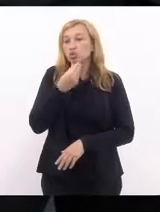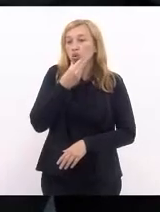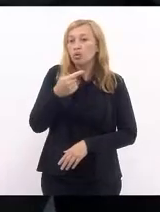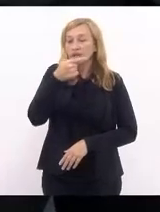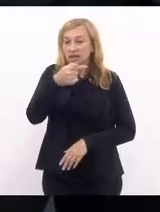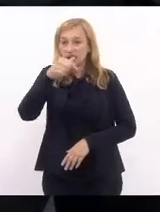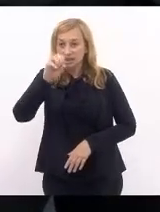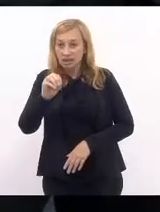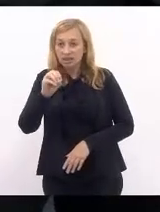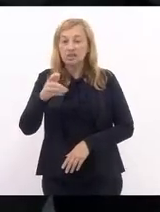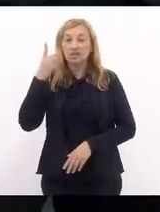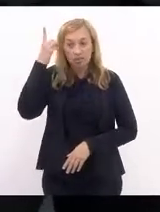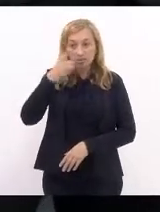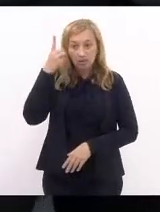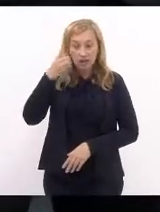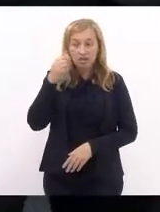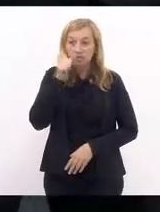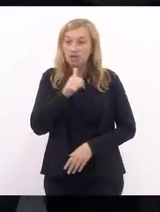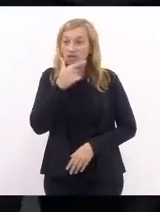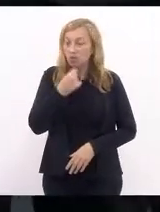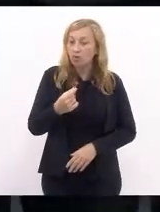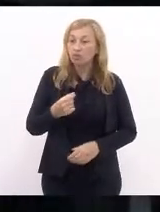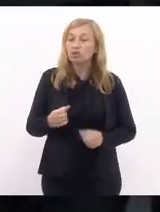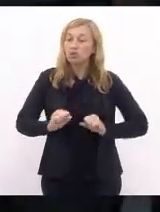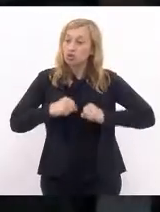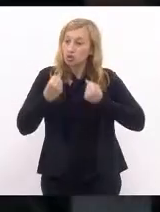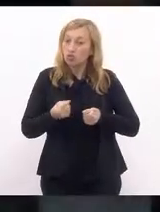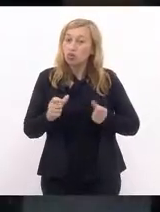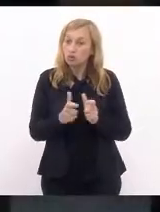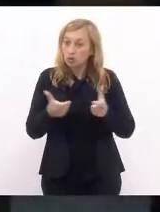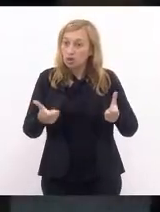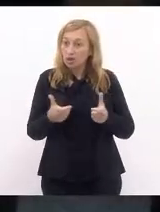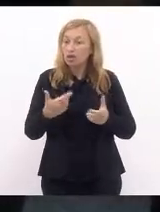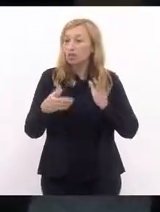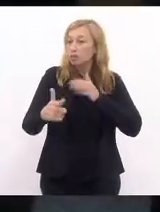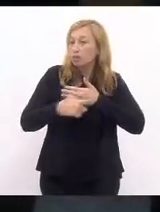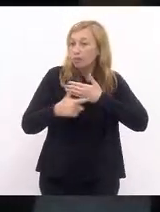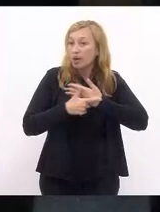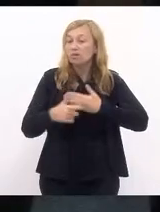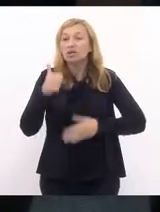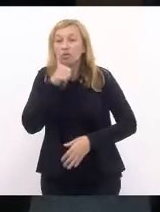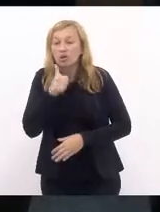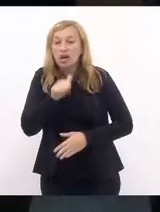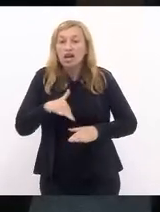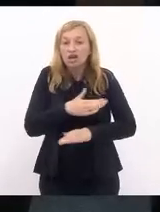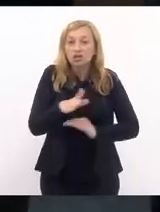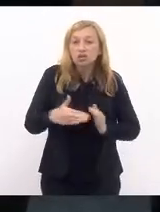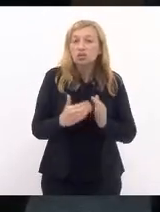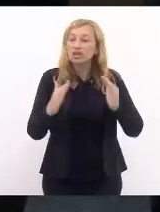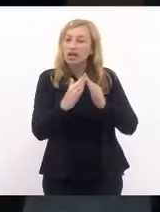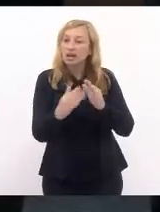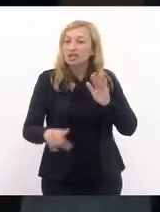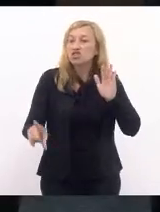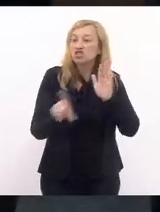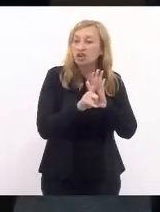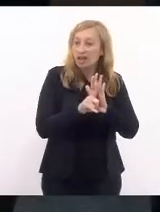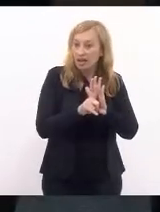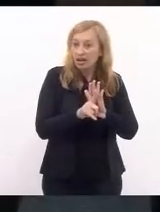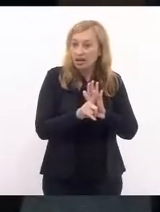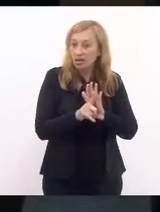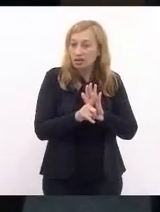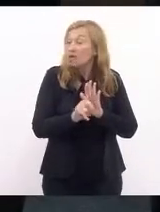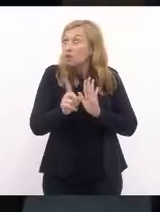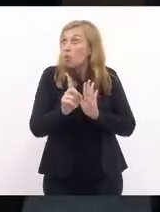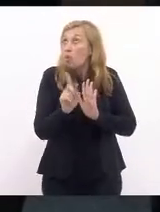70 deputados e deputadas é um esforço muito grande o papel da mulher em todas as casas legislativas não